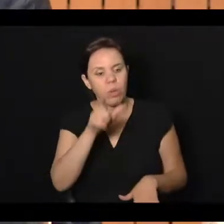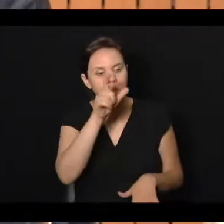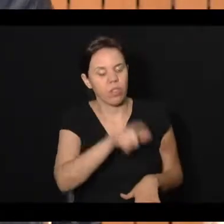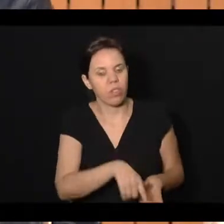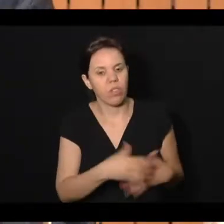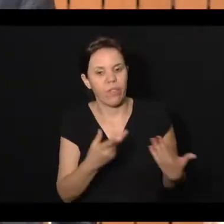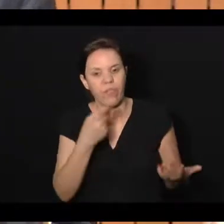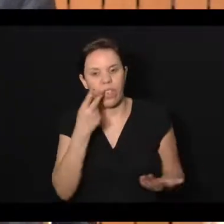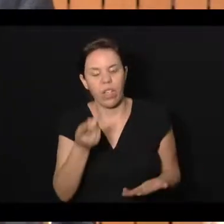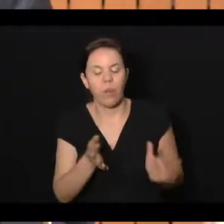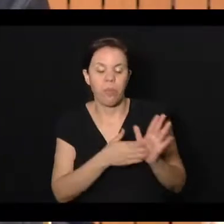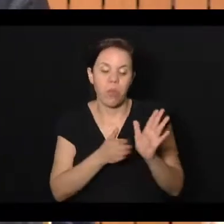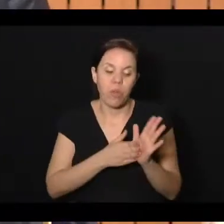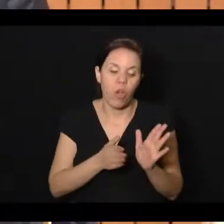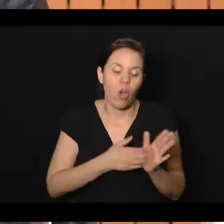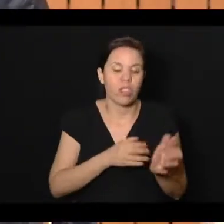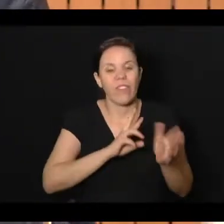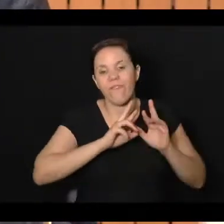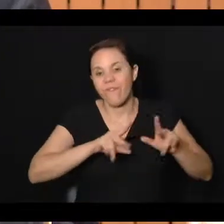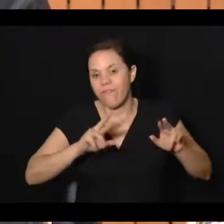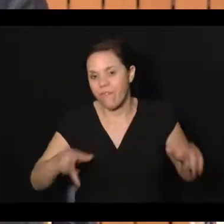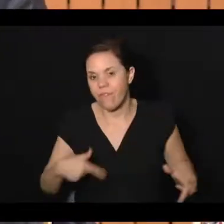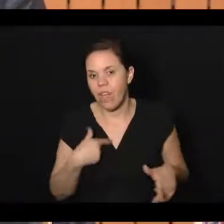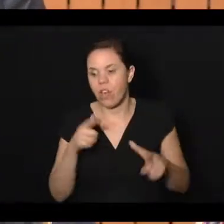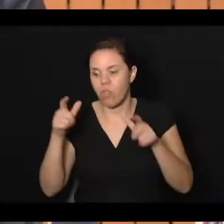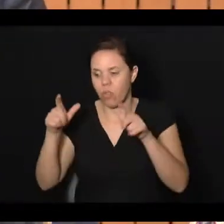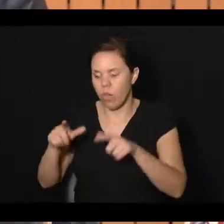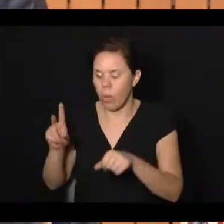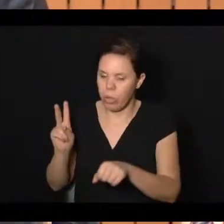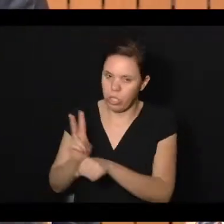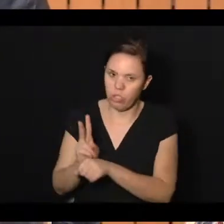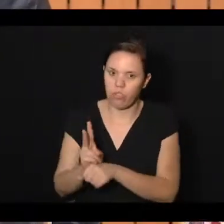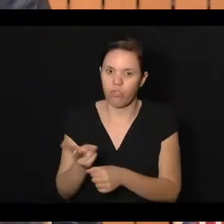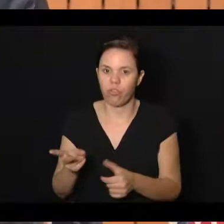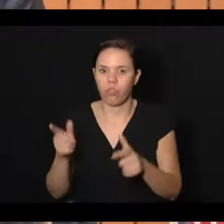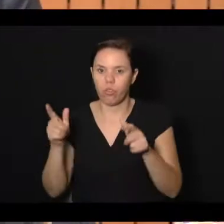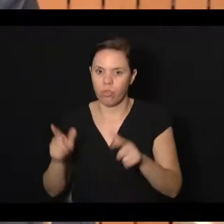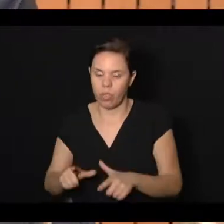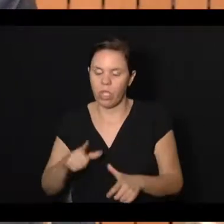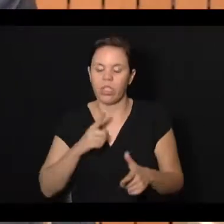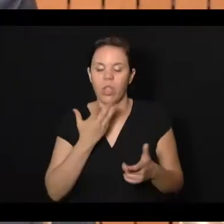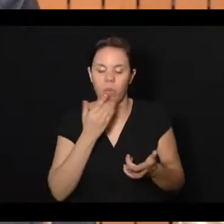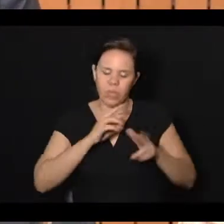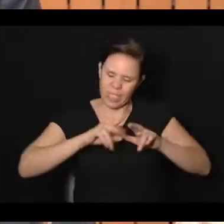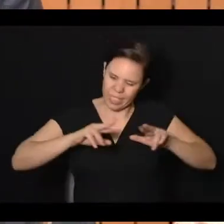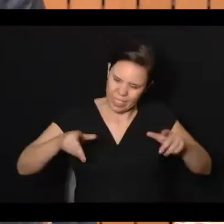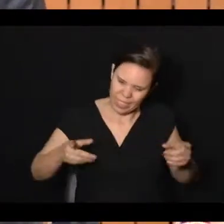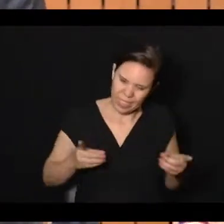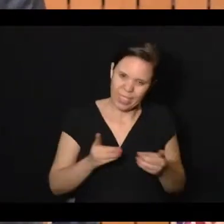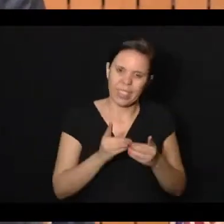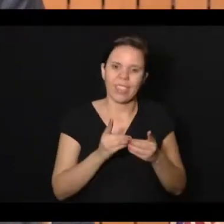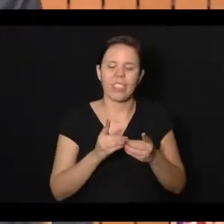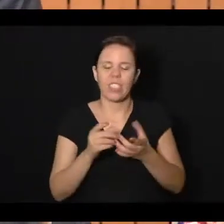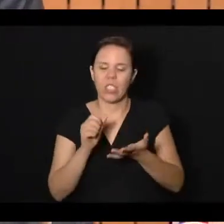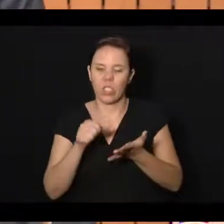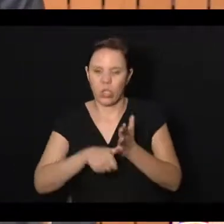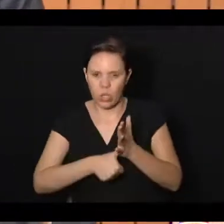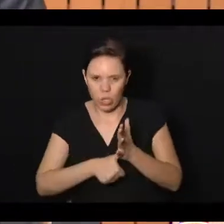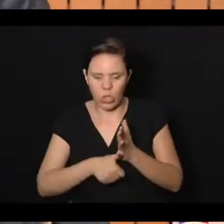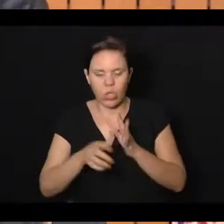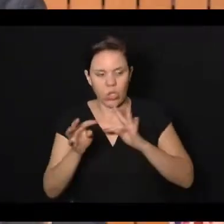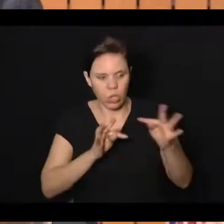sair da rua mês seguinte oferta espaço protegido um espaço de acolhimento atendimento documentação o